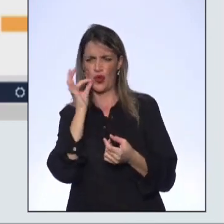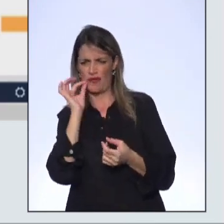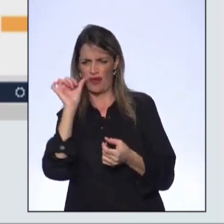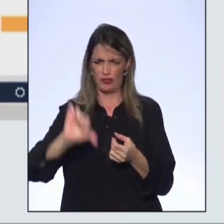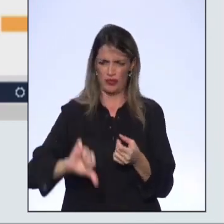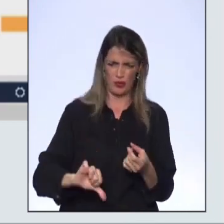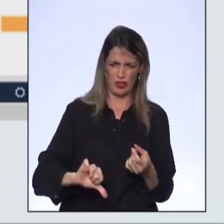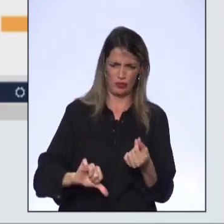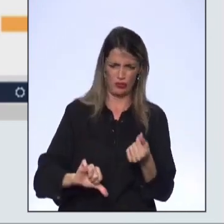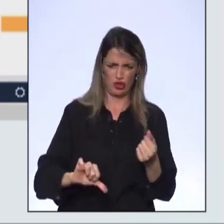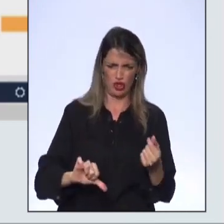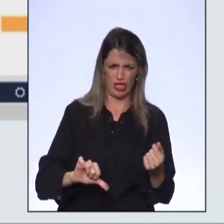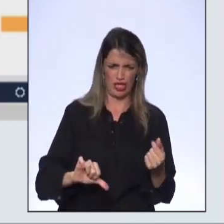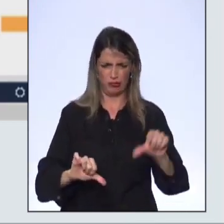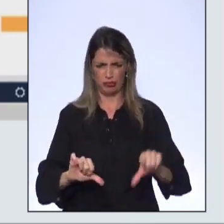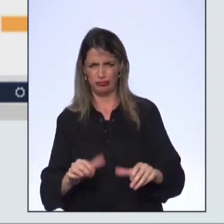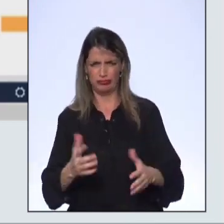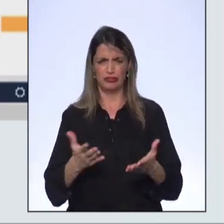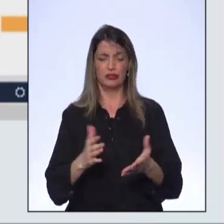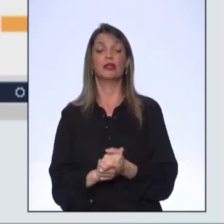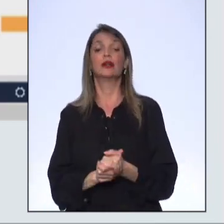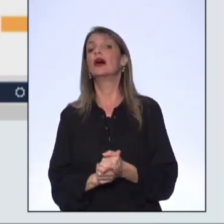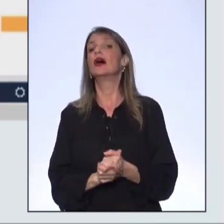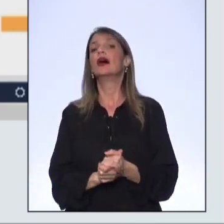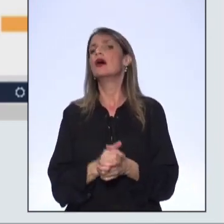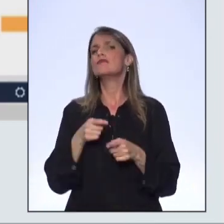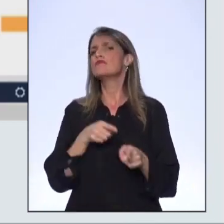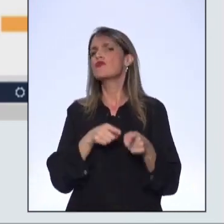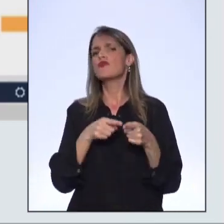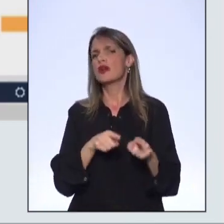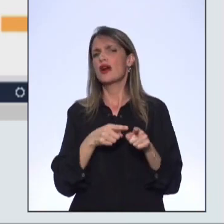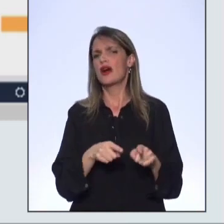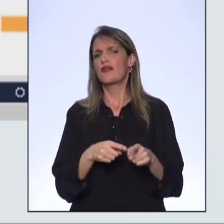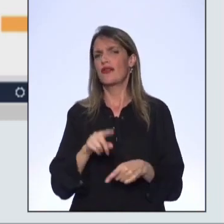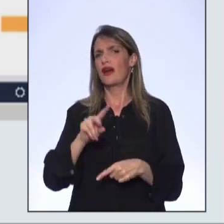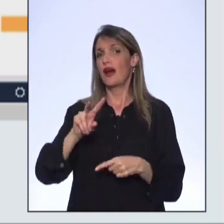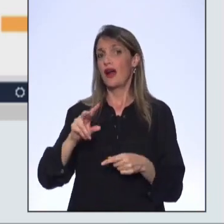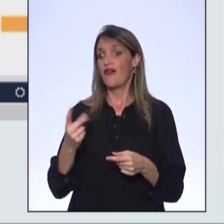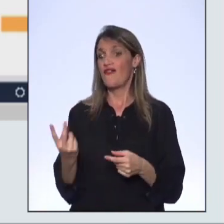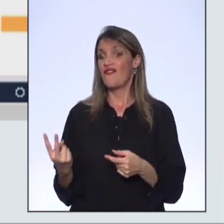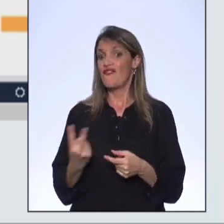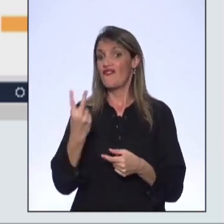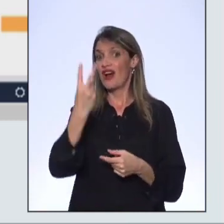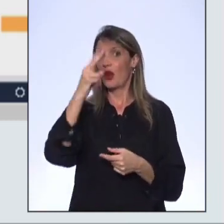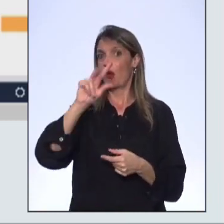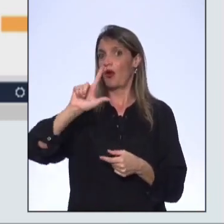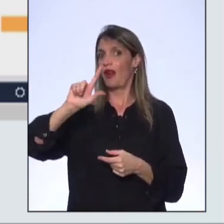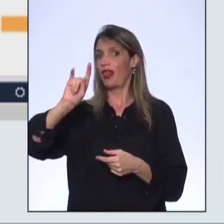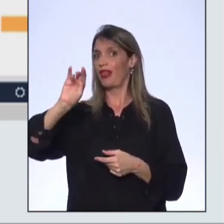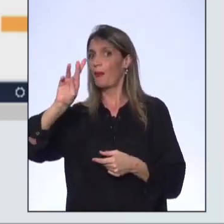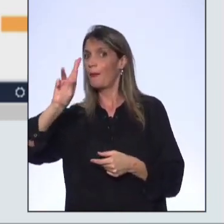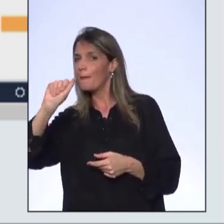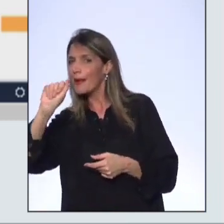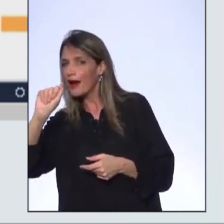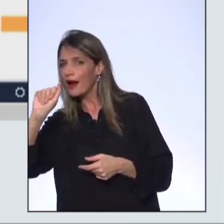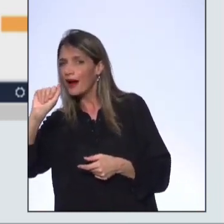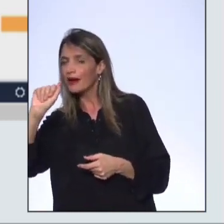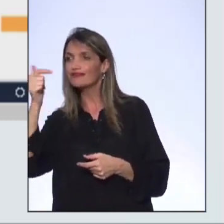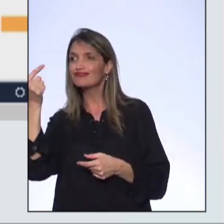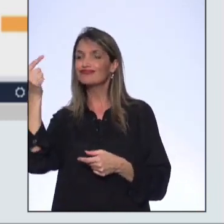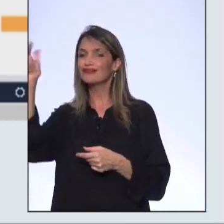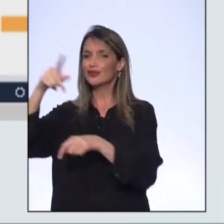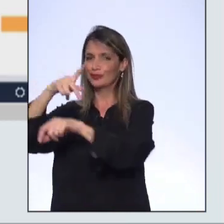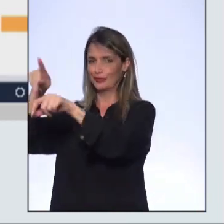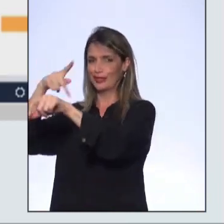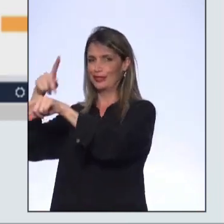desvalorização da moeda nacional provocava a valorização da libra esterlina. Nessa situação, a libra esterlina ganha